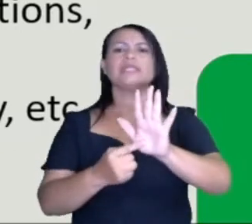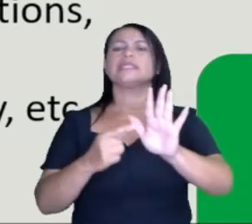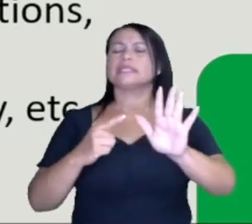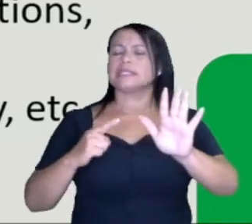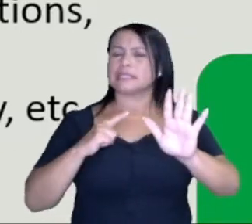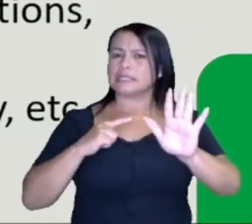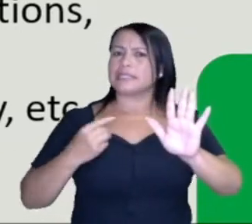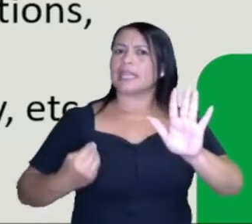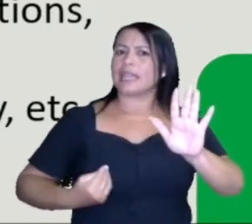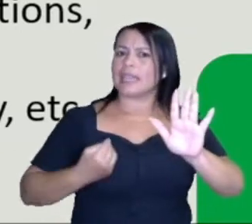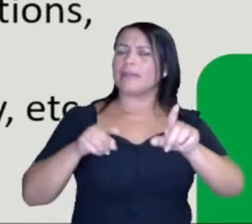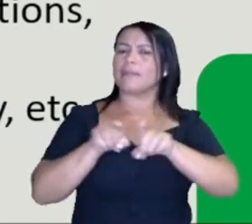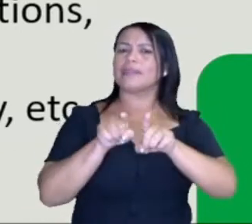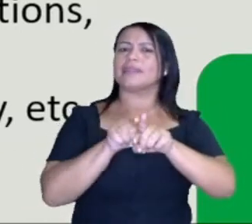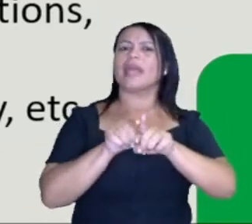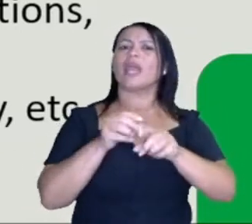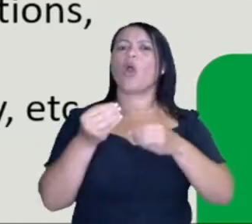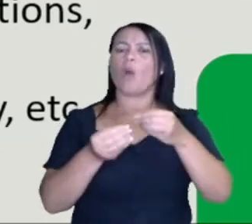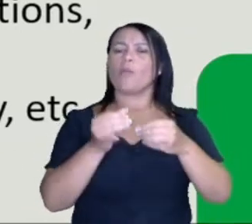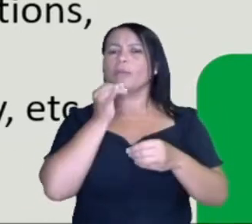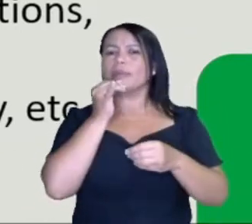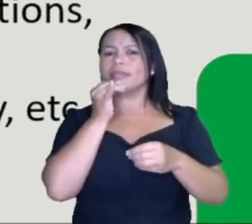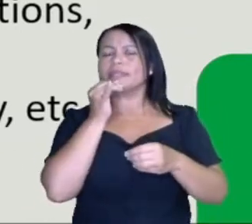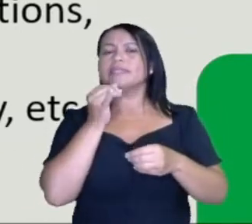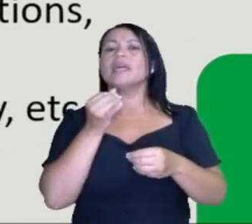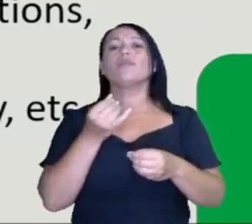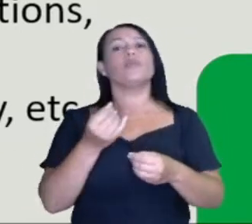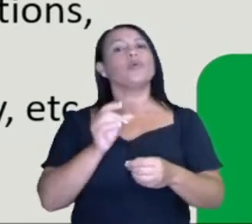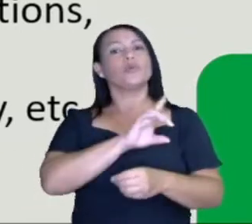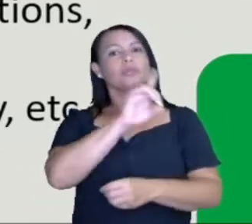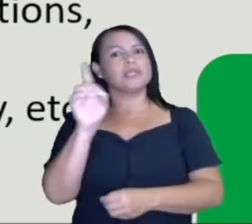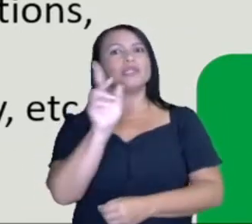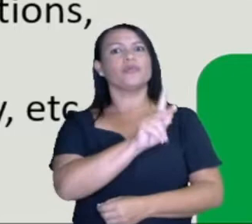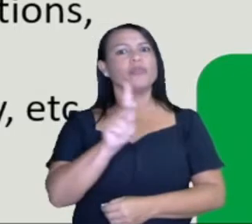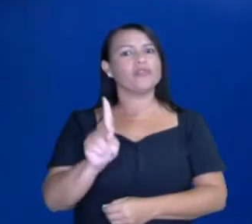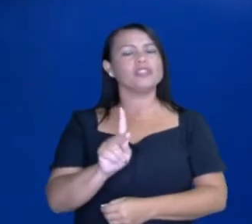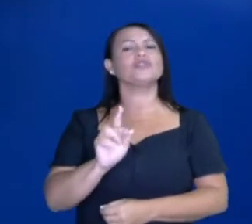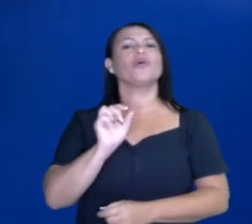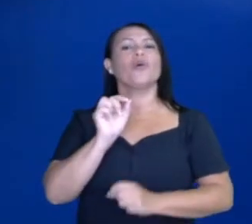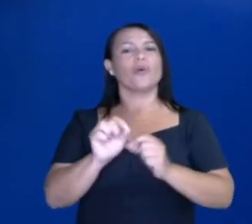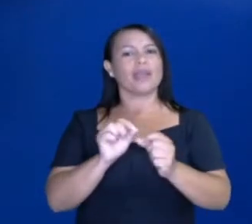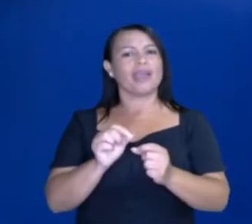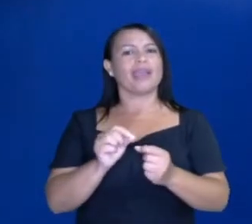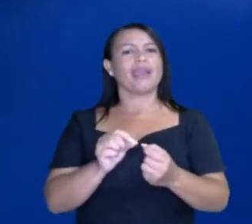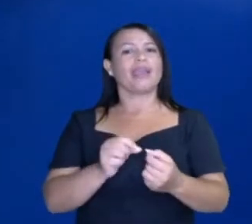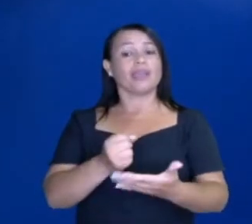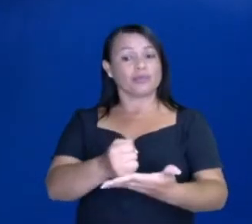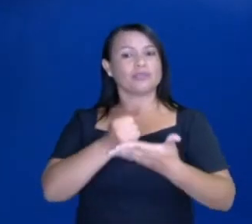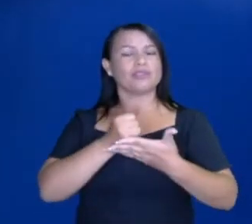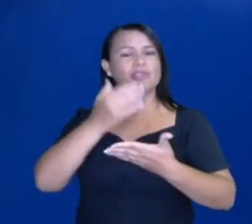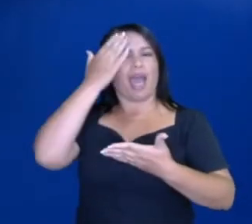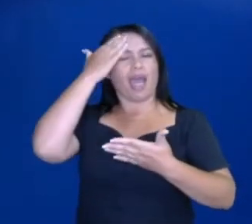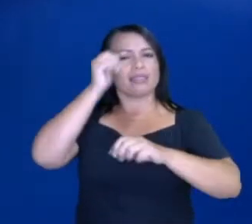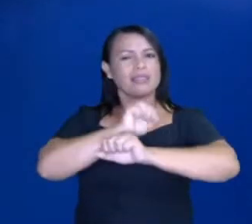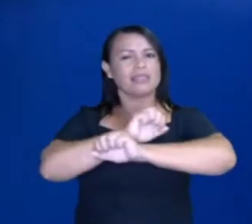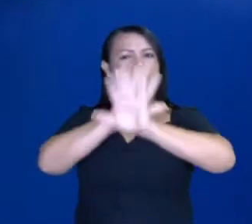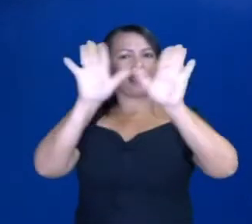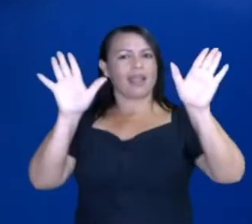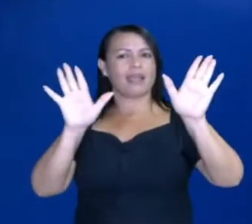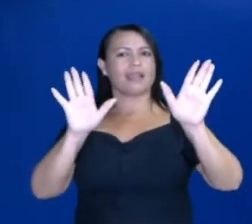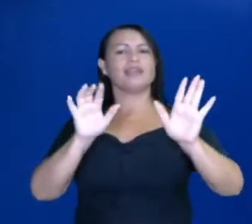texto anterior do Dia do Professor, que nos ajudam, né, a compreender o